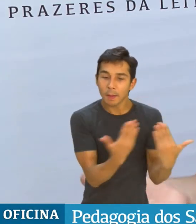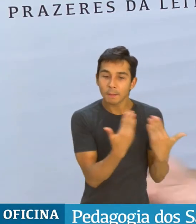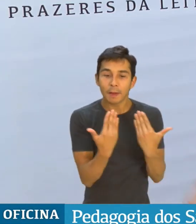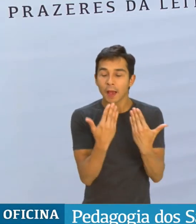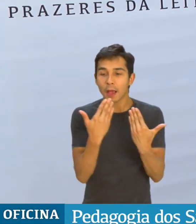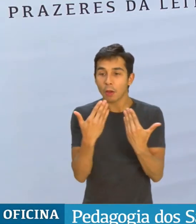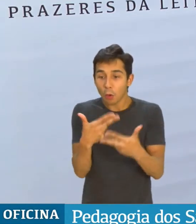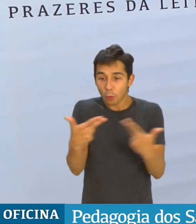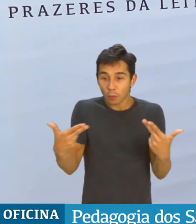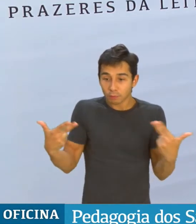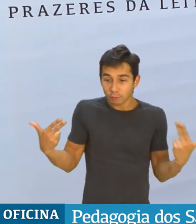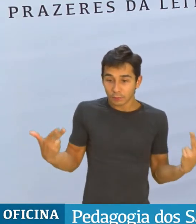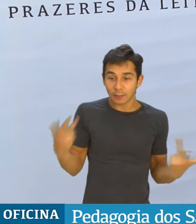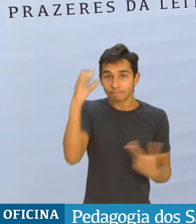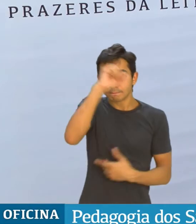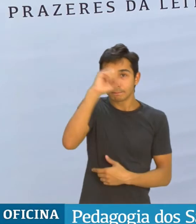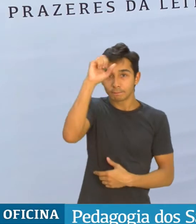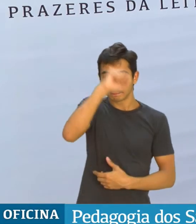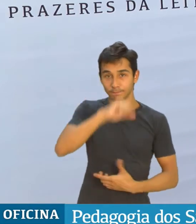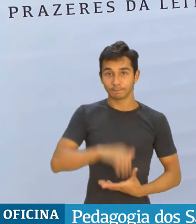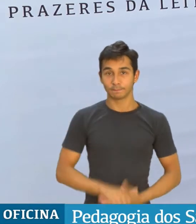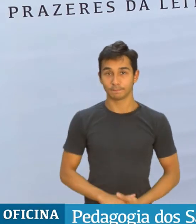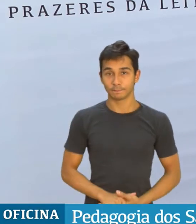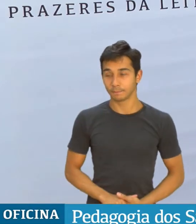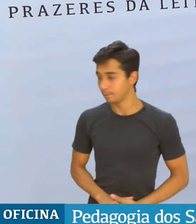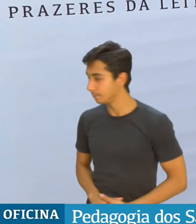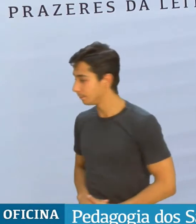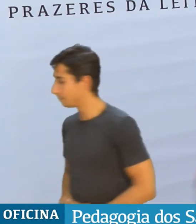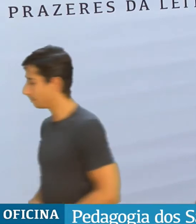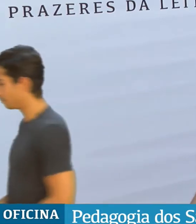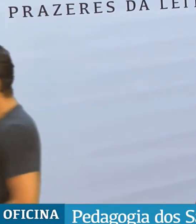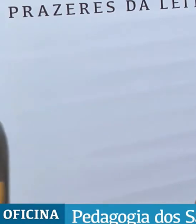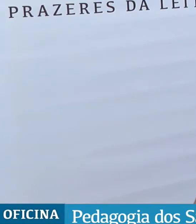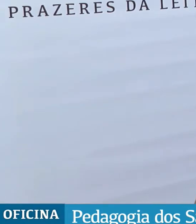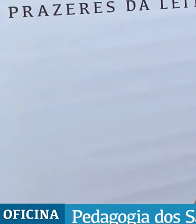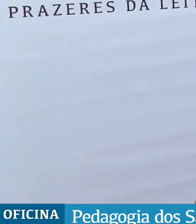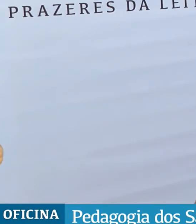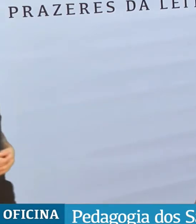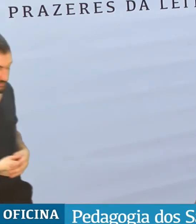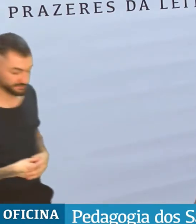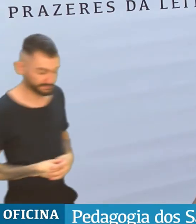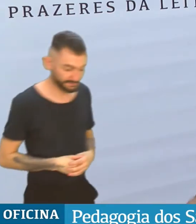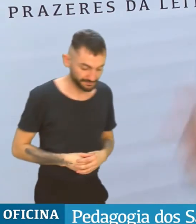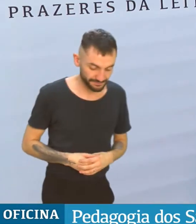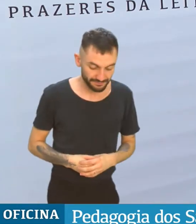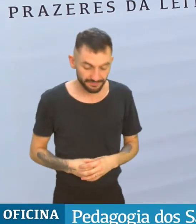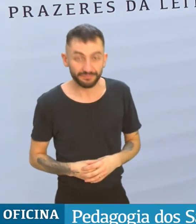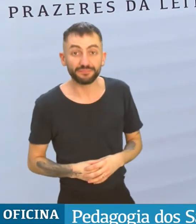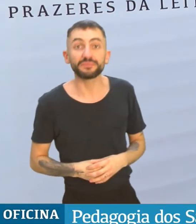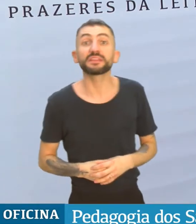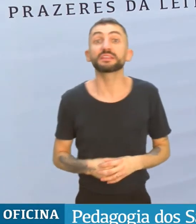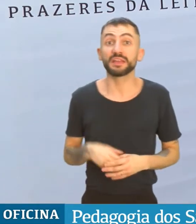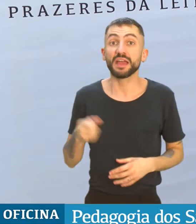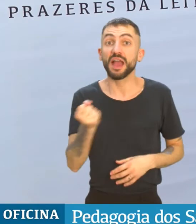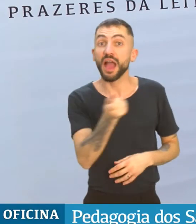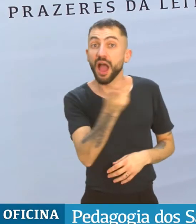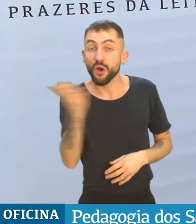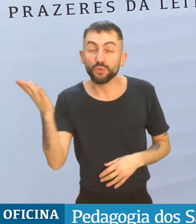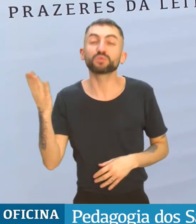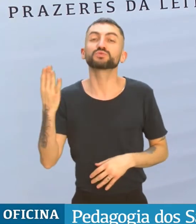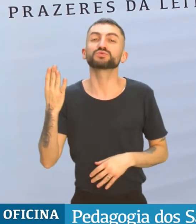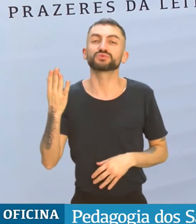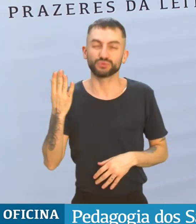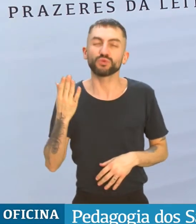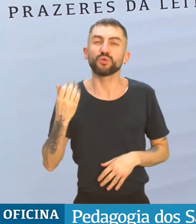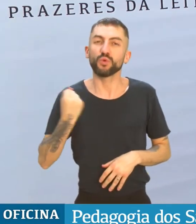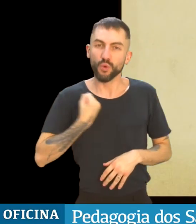novos poetas, novos escritores. E aí tem alguns contatos, não é o fim, né?